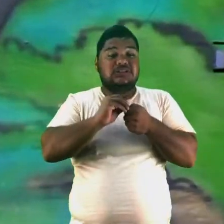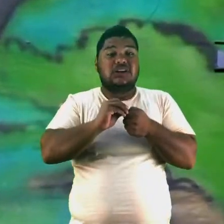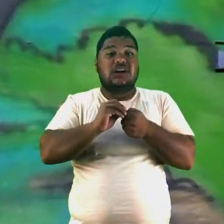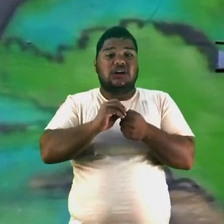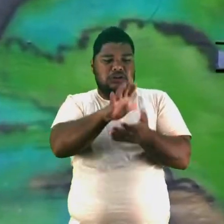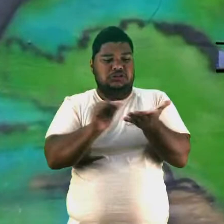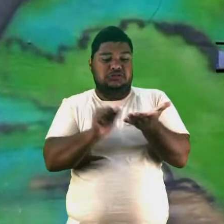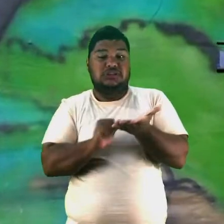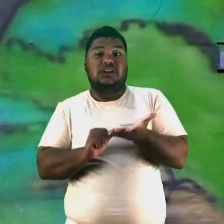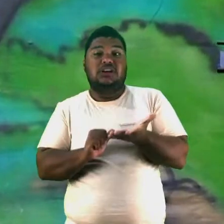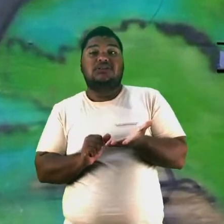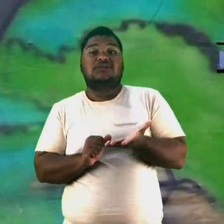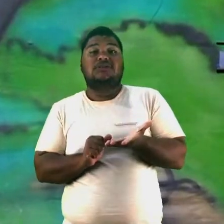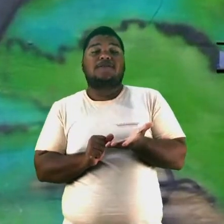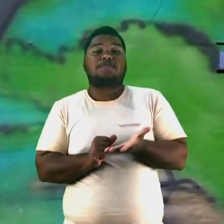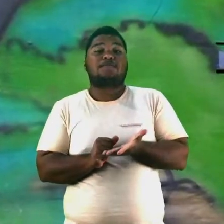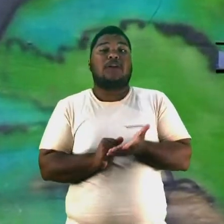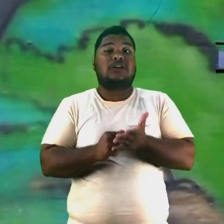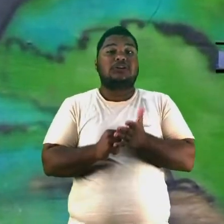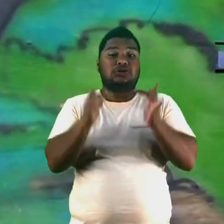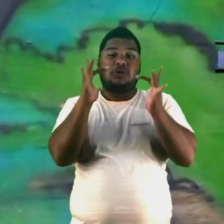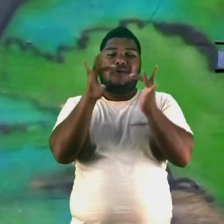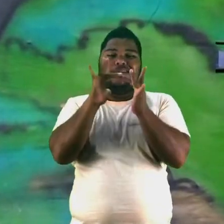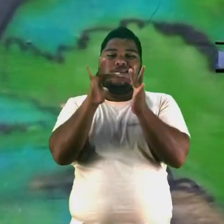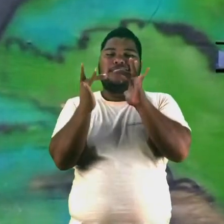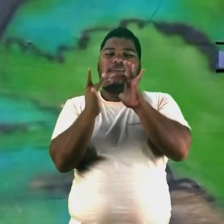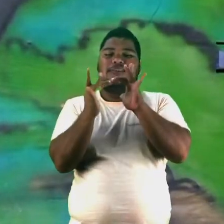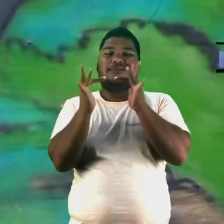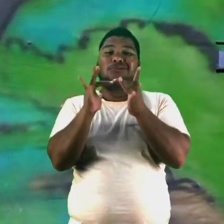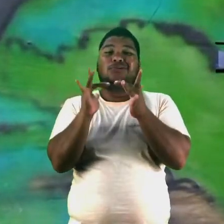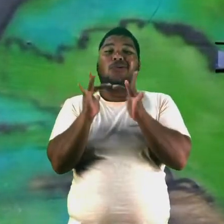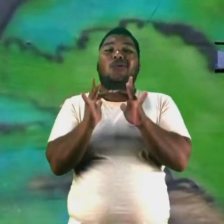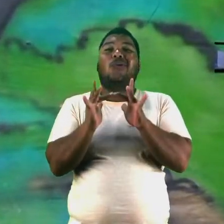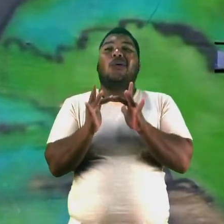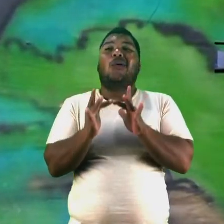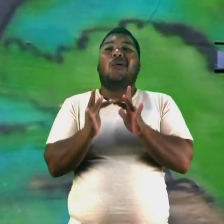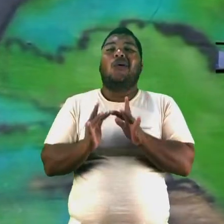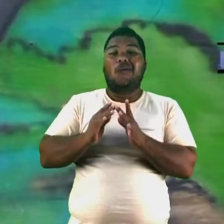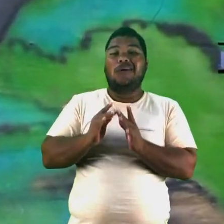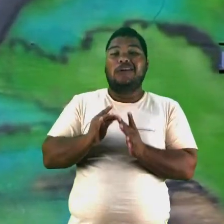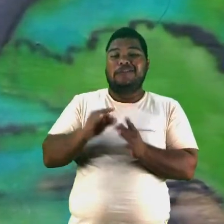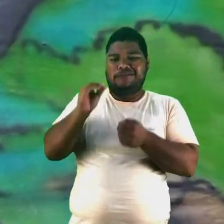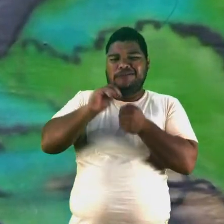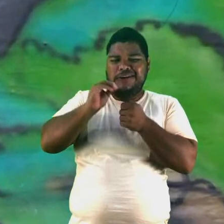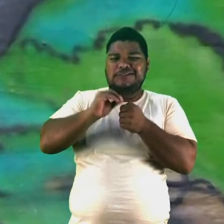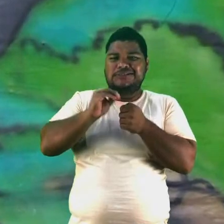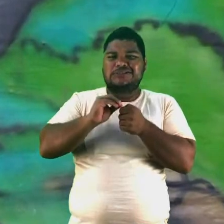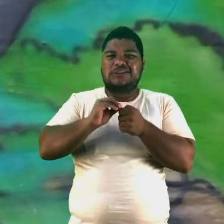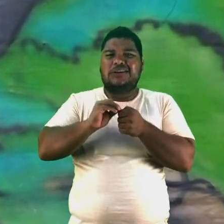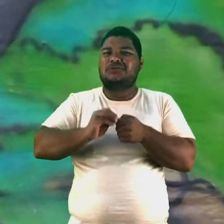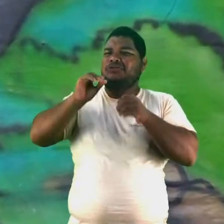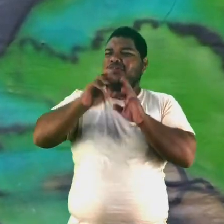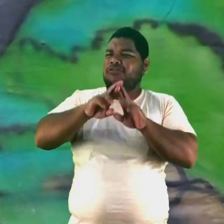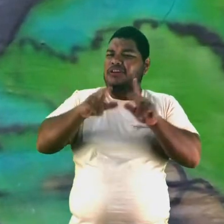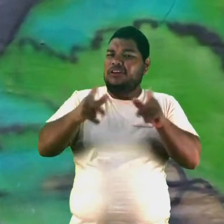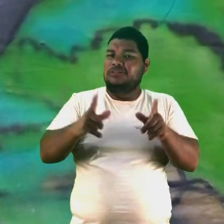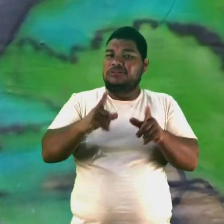esse contato com as Escrituras, e isso faz a diferença na vida do cristão.